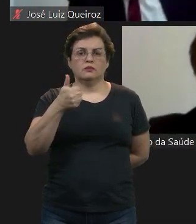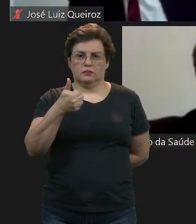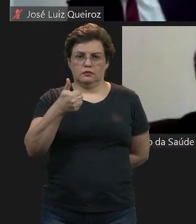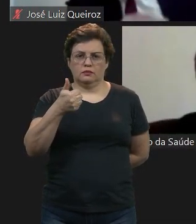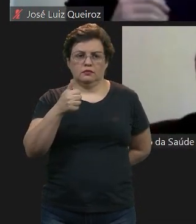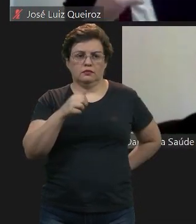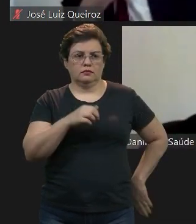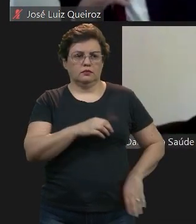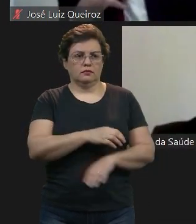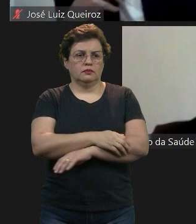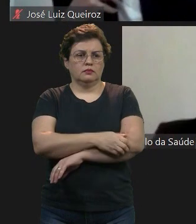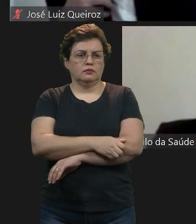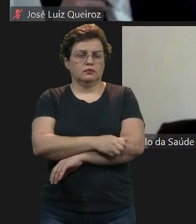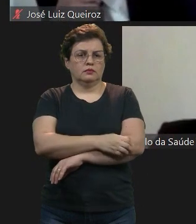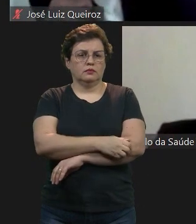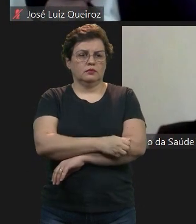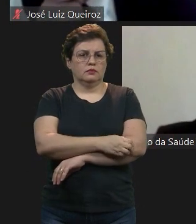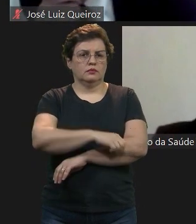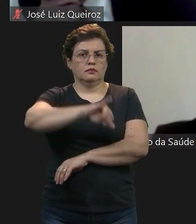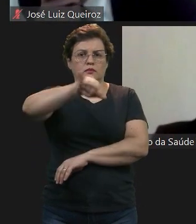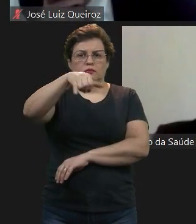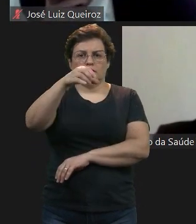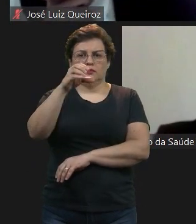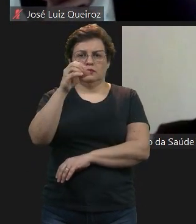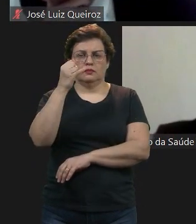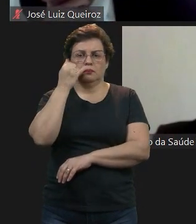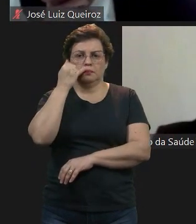Sim. Vereador João do Bar.